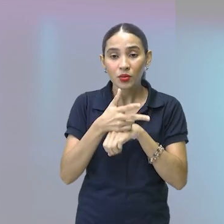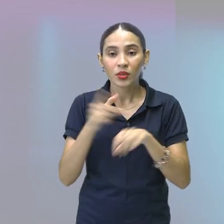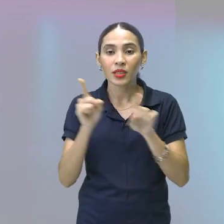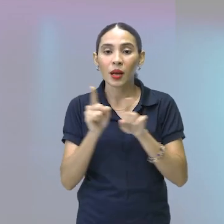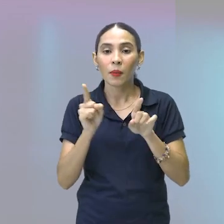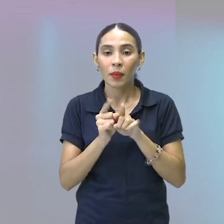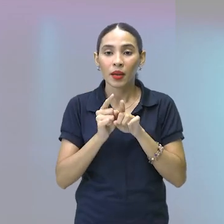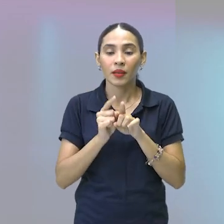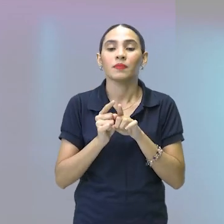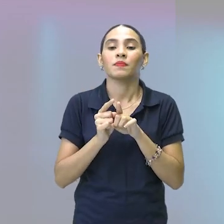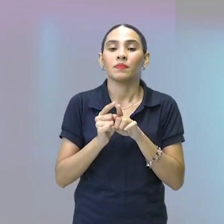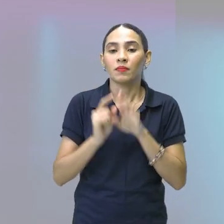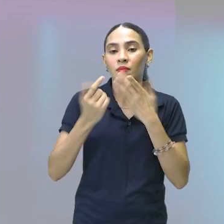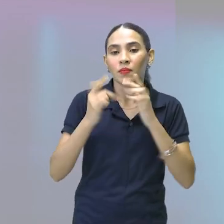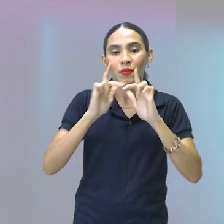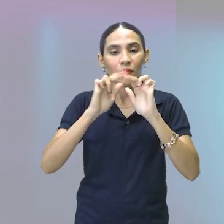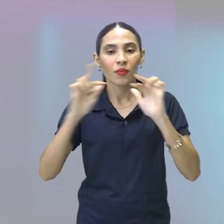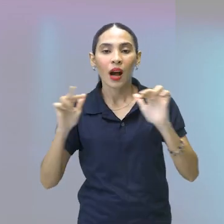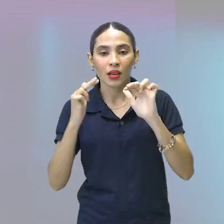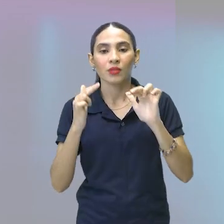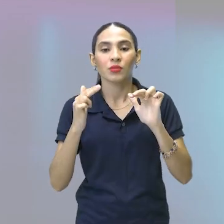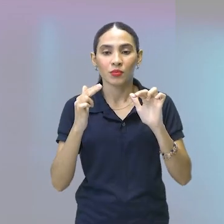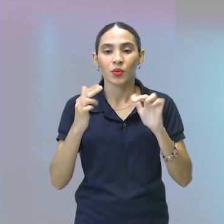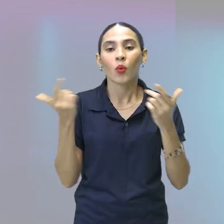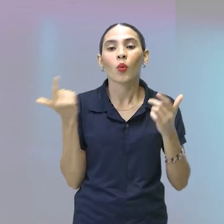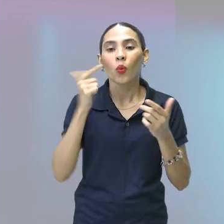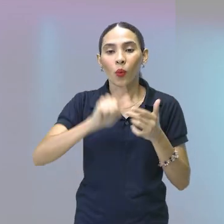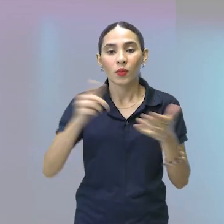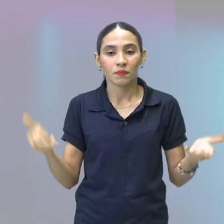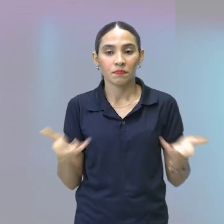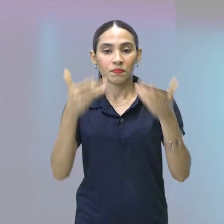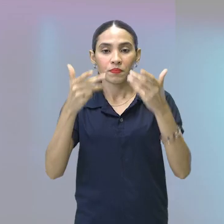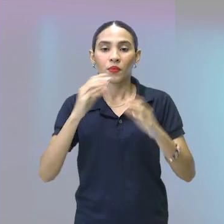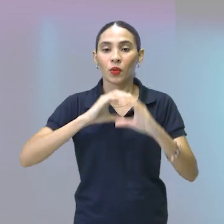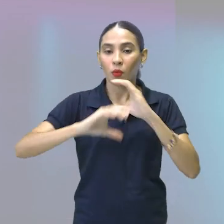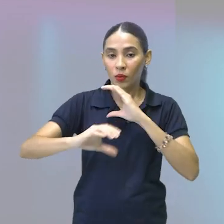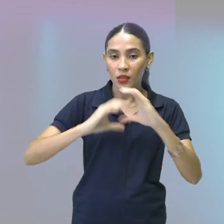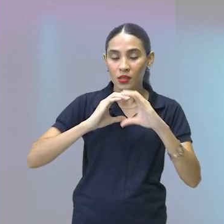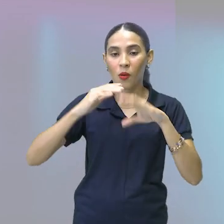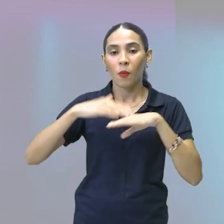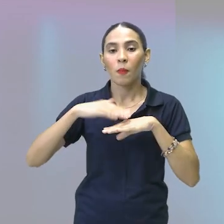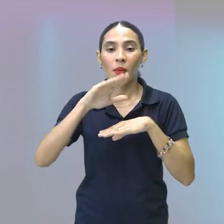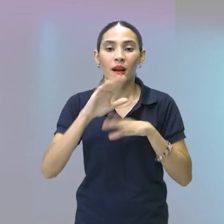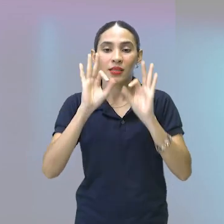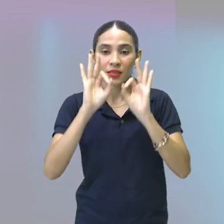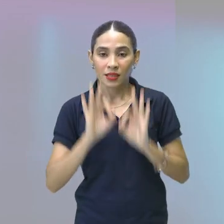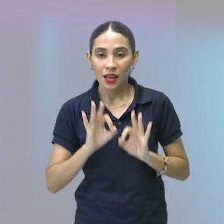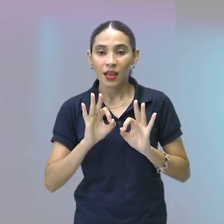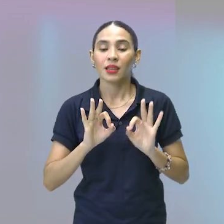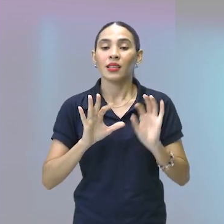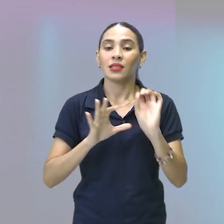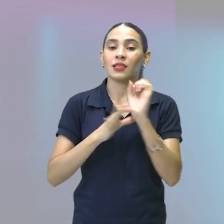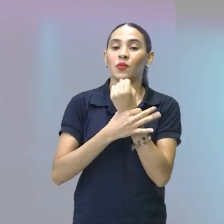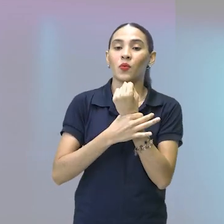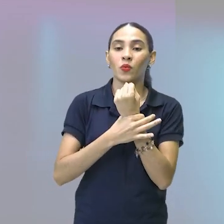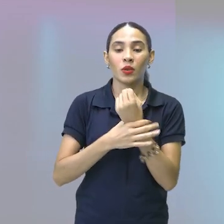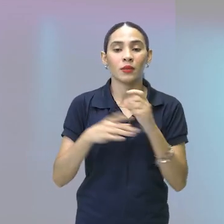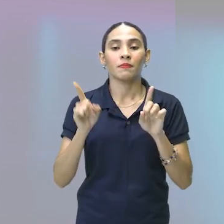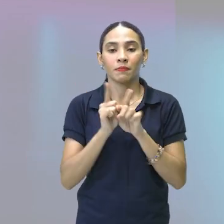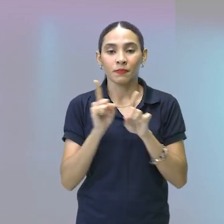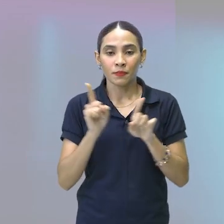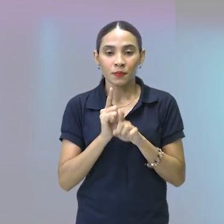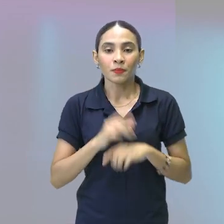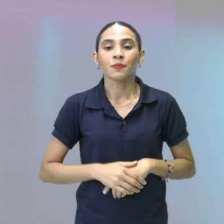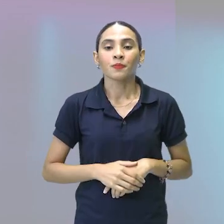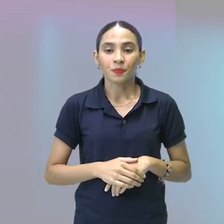videoconferência e telefonia móvel, entre outras, para promover uma comunicação instantânea, segura